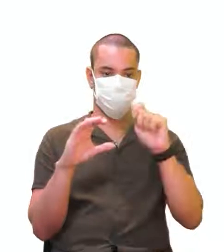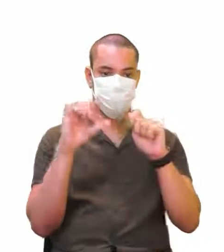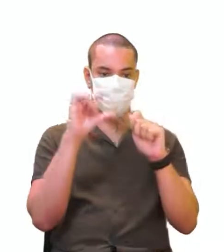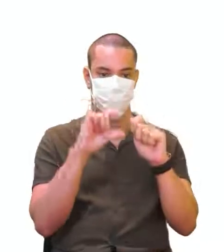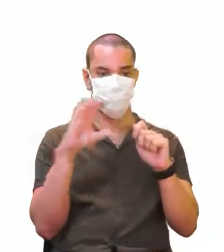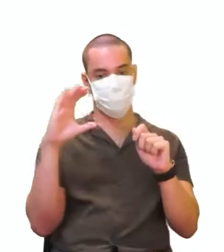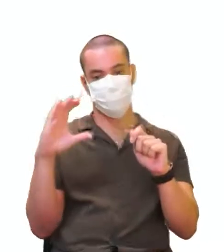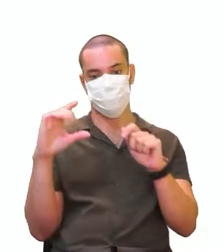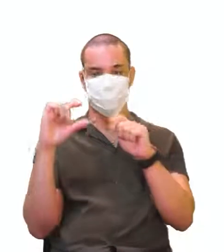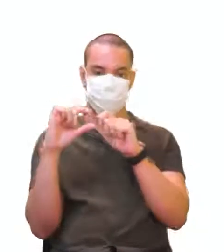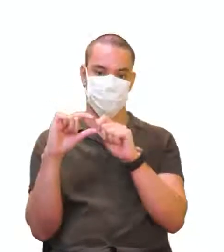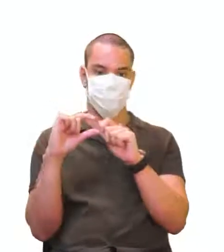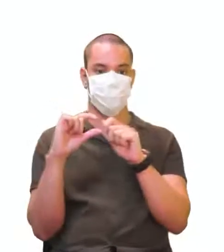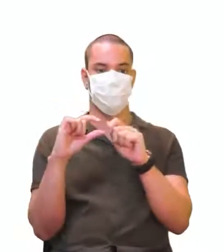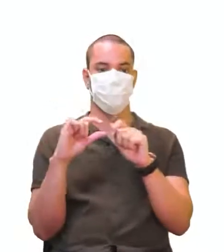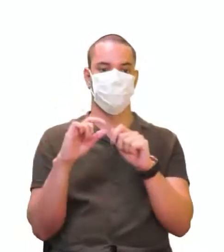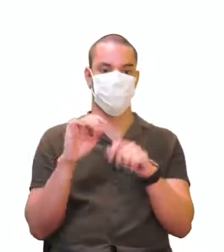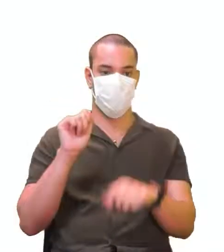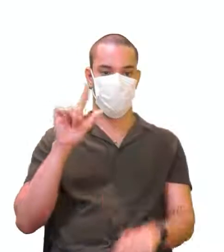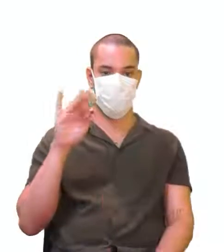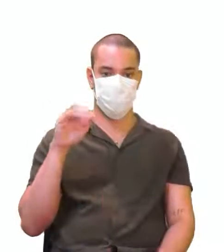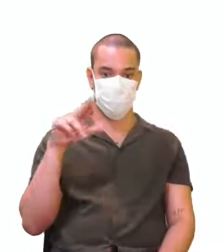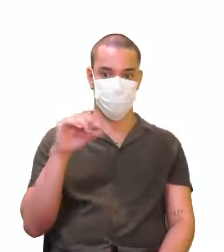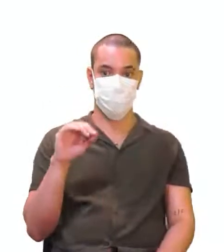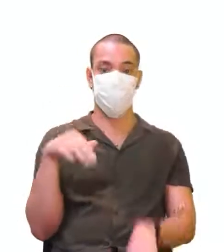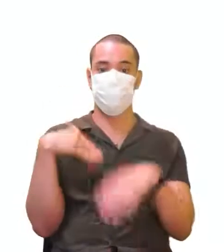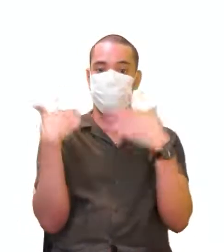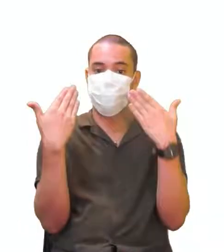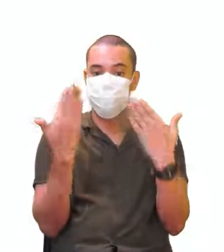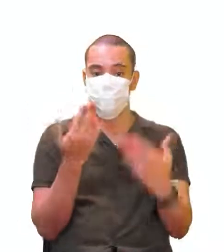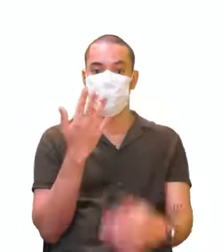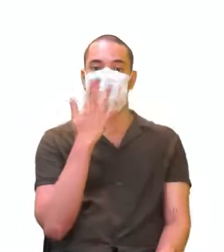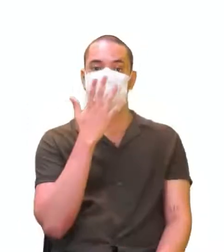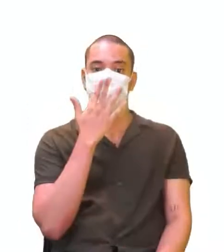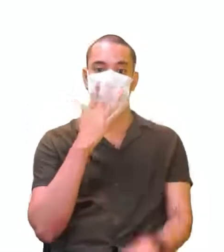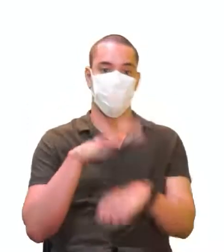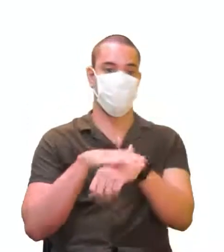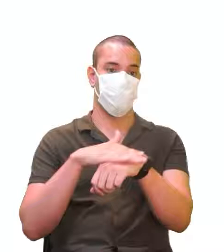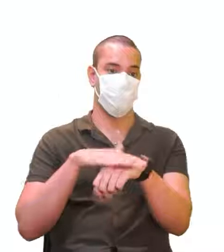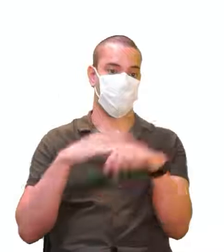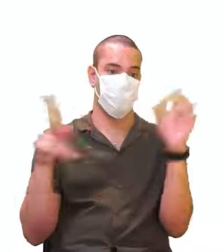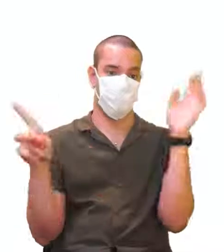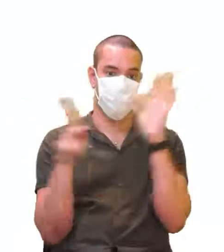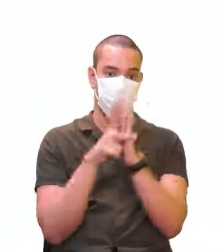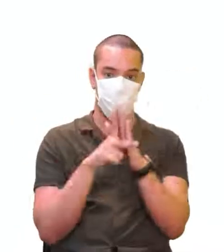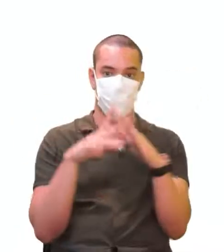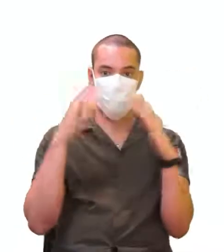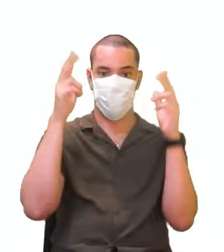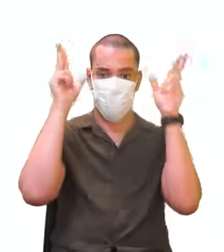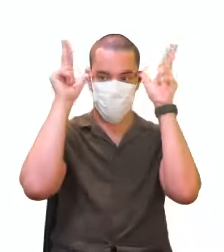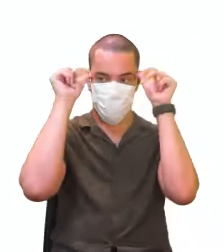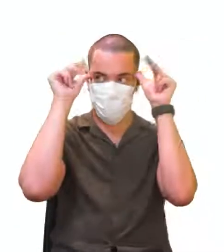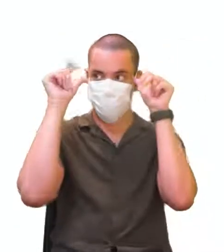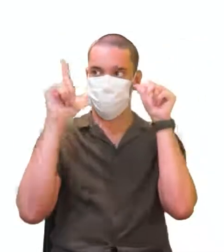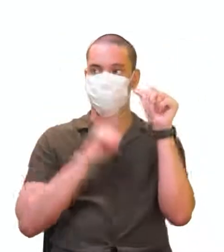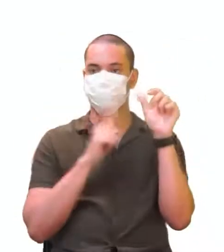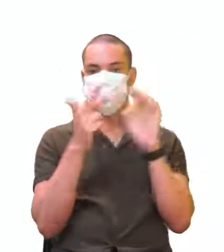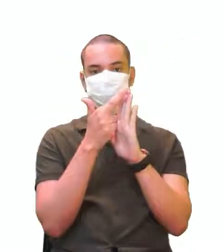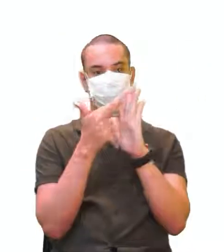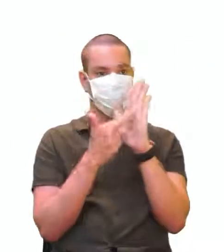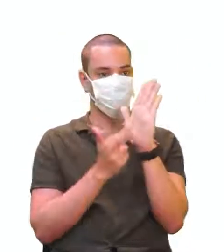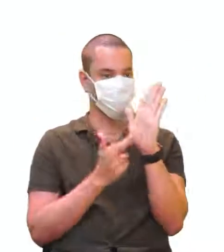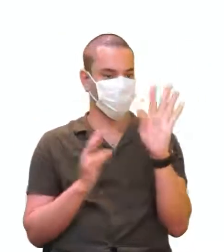Azinho, Czão, Azinho. Então, para a cor de pelos nos coelhos, existem todos